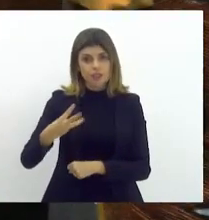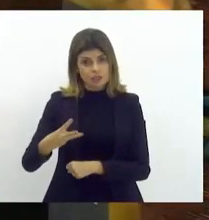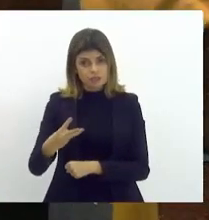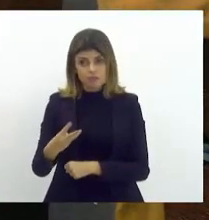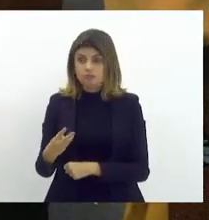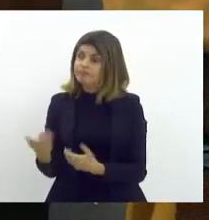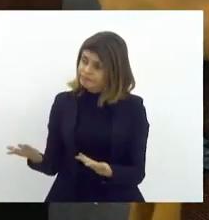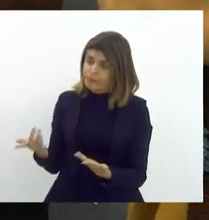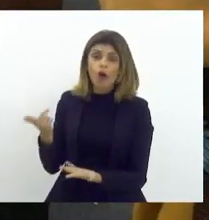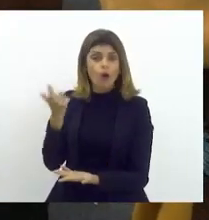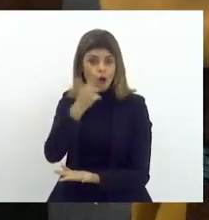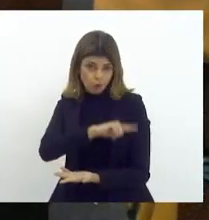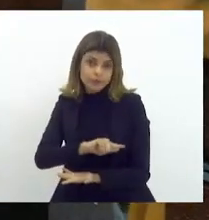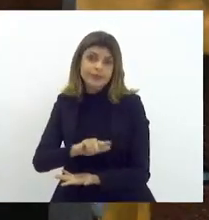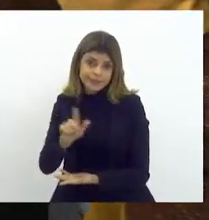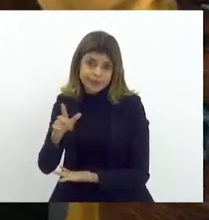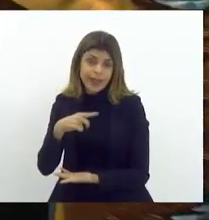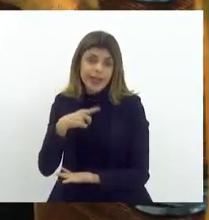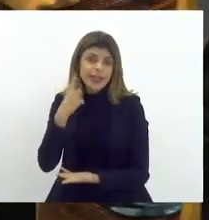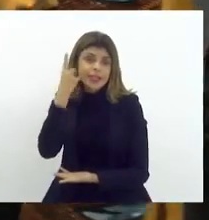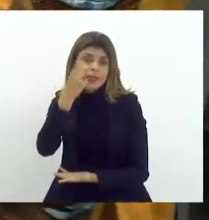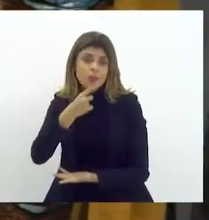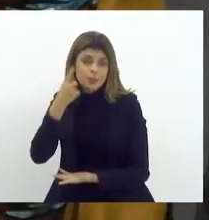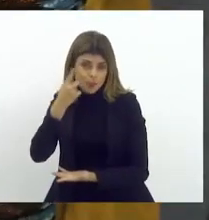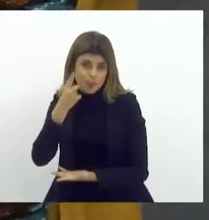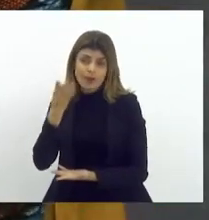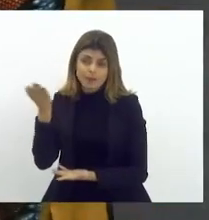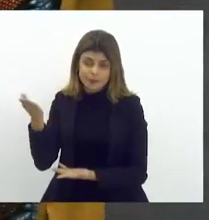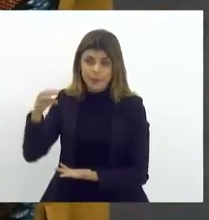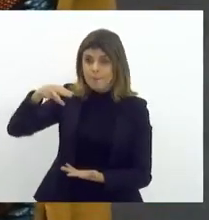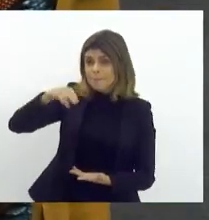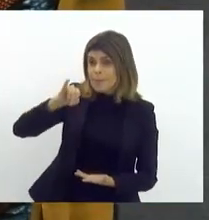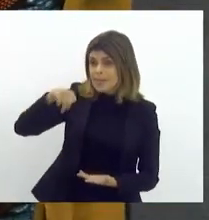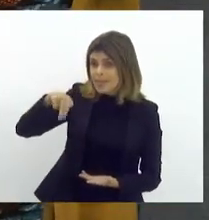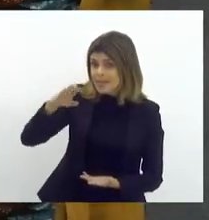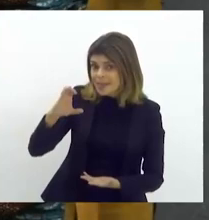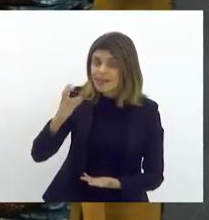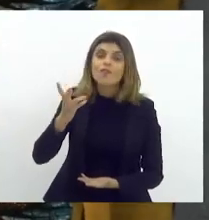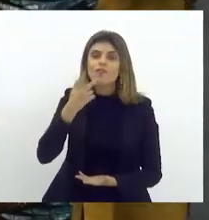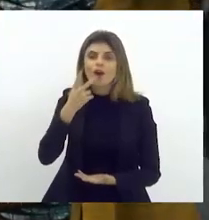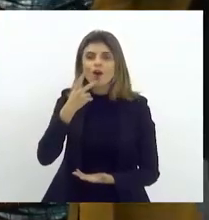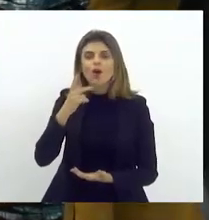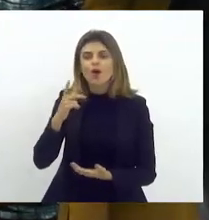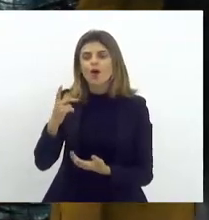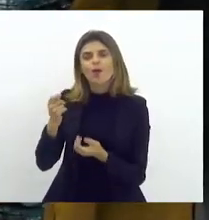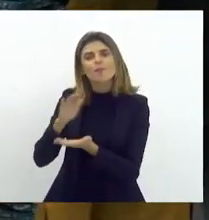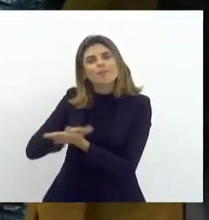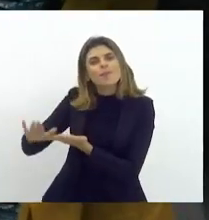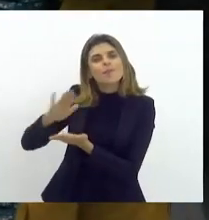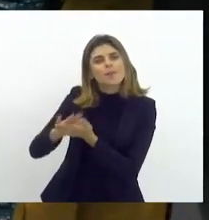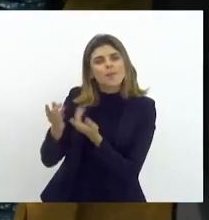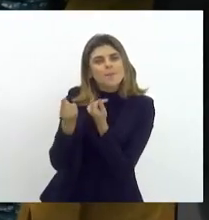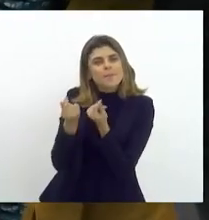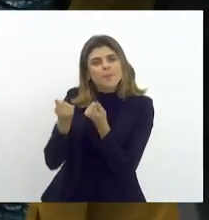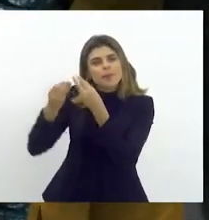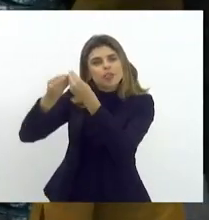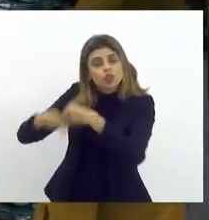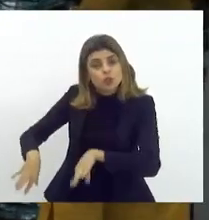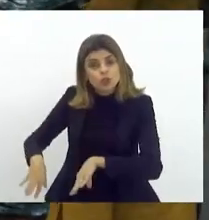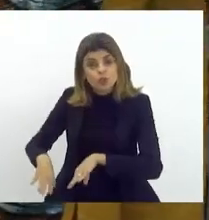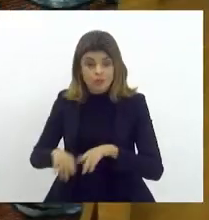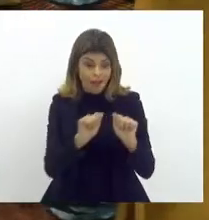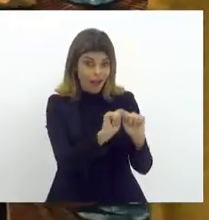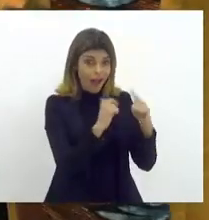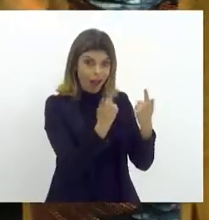Carlos winck tivemos uma política de redução de danos e aí mostra que a Assembleia Legislativa teve mais responsabilidade do que o